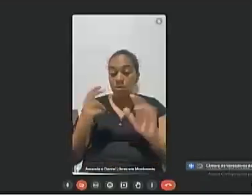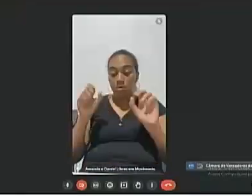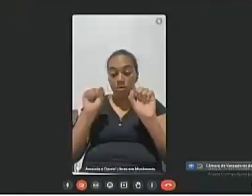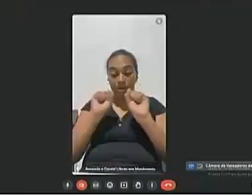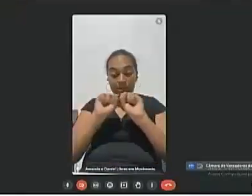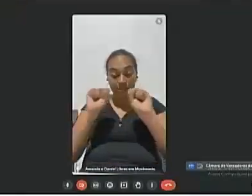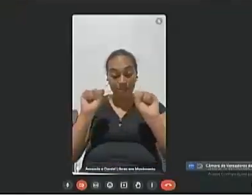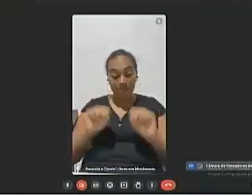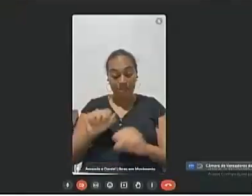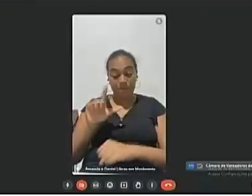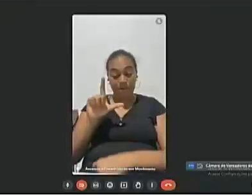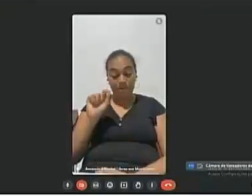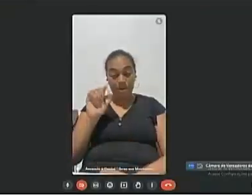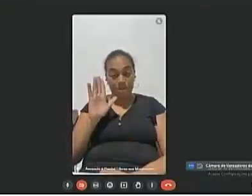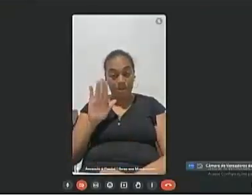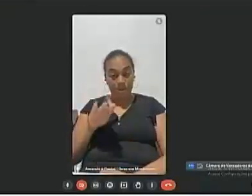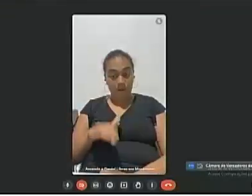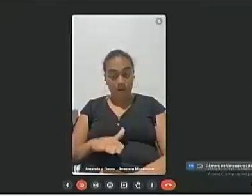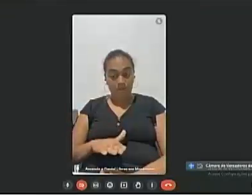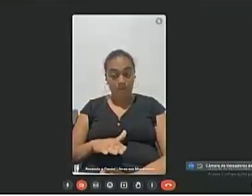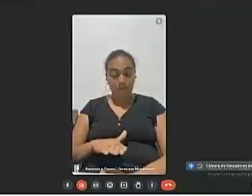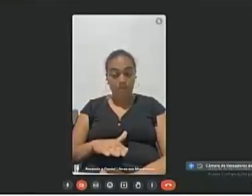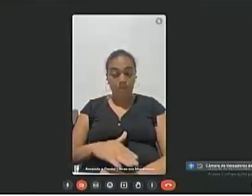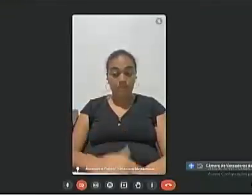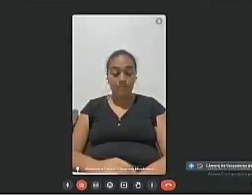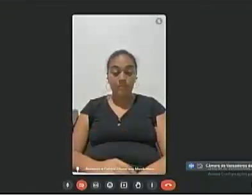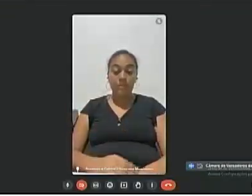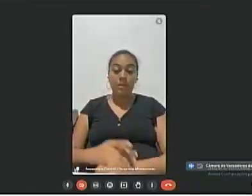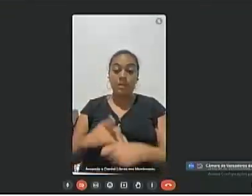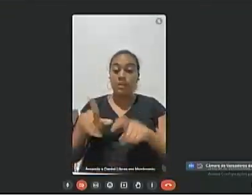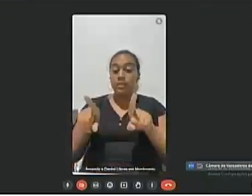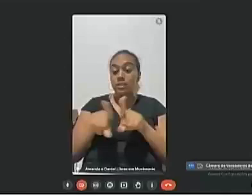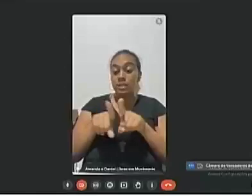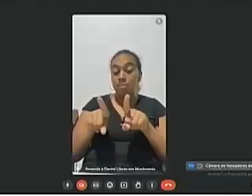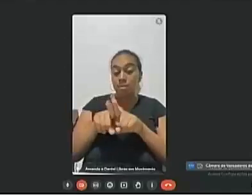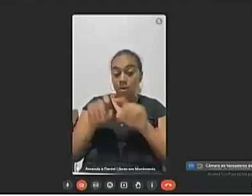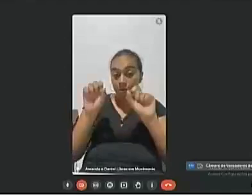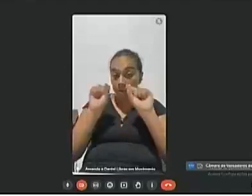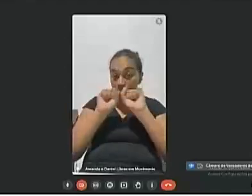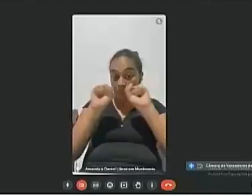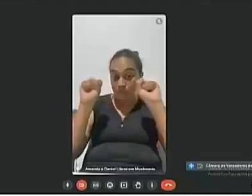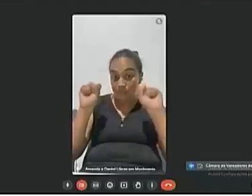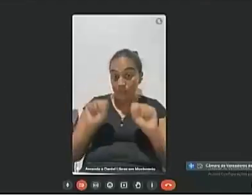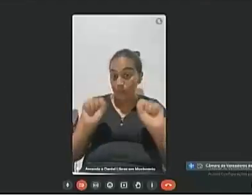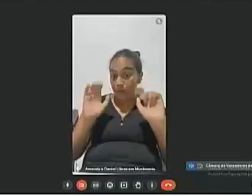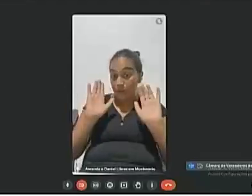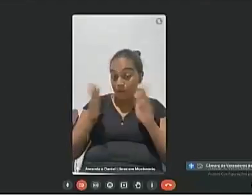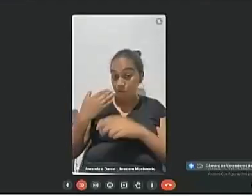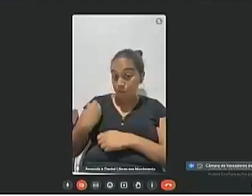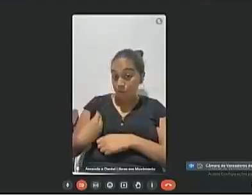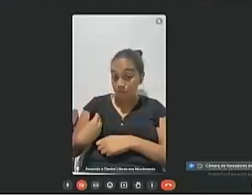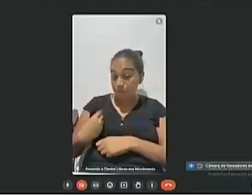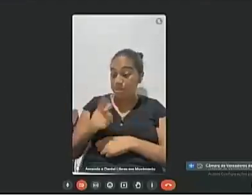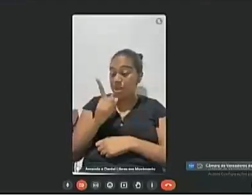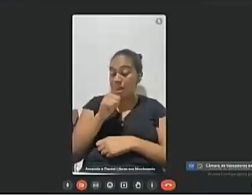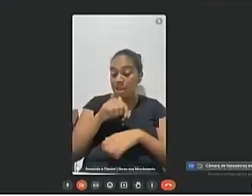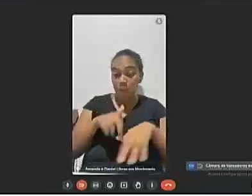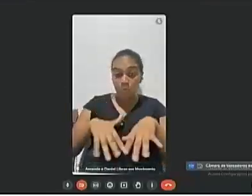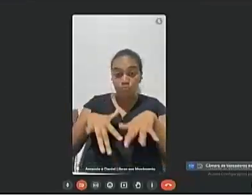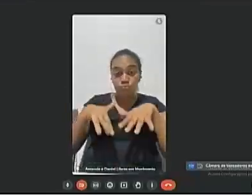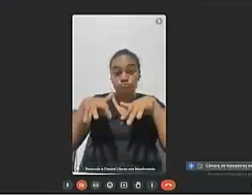mais barato, né? E aqui um sistema que já existe. O rio cheio, nível de